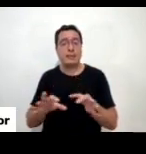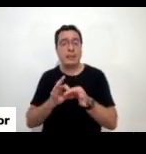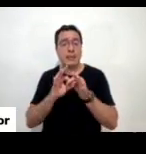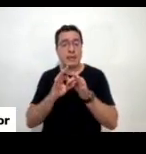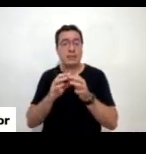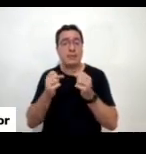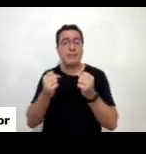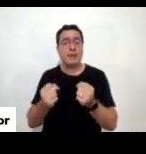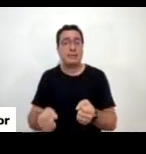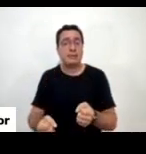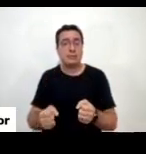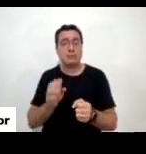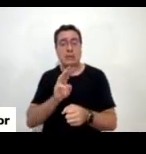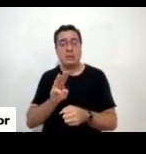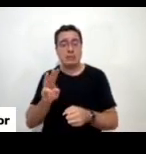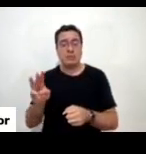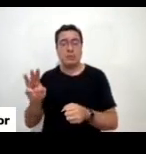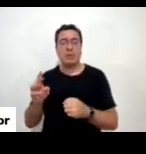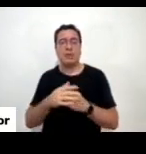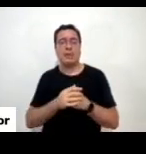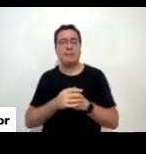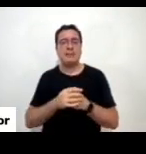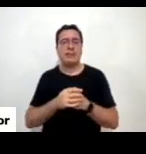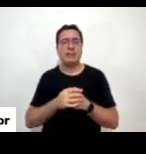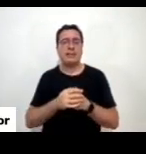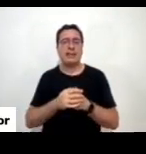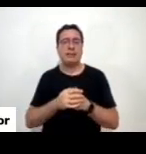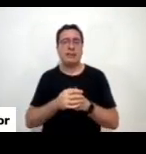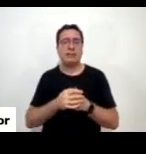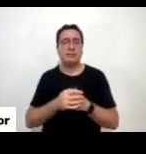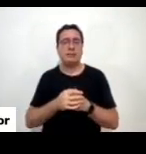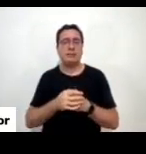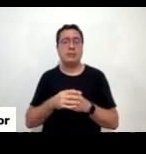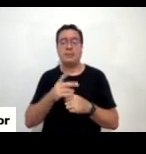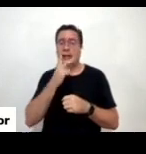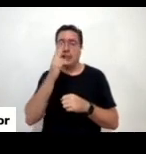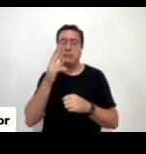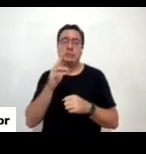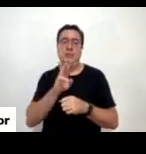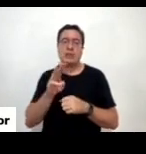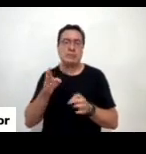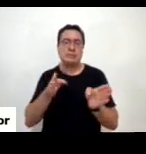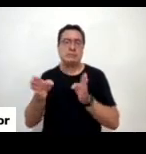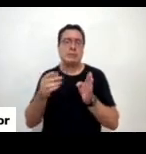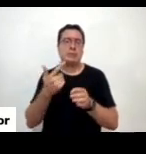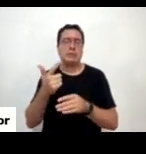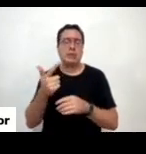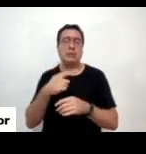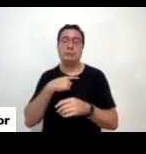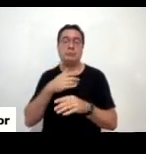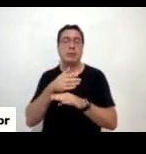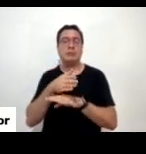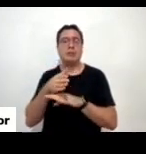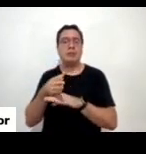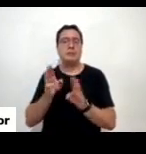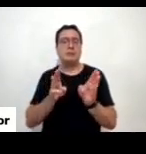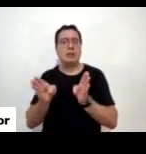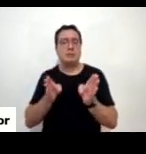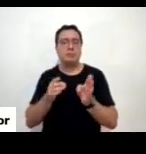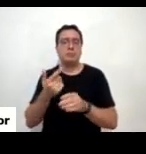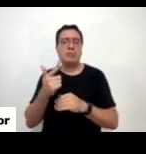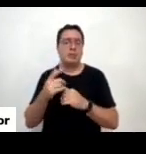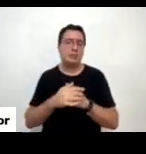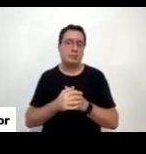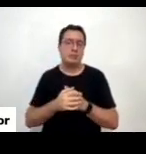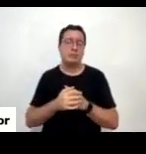pesam muito o seu site, aí o teu site começa a não ser mais acessível, o teu aplicativo começa a não se tornar tão acessível assim.